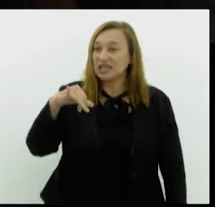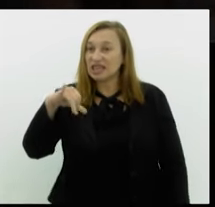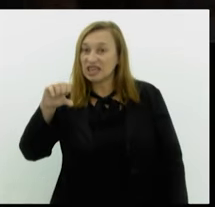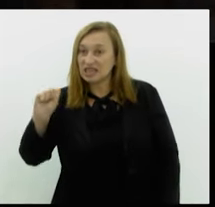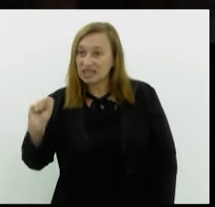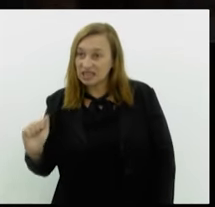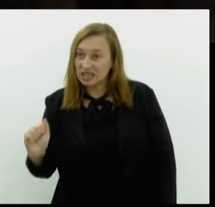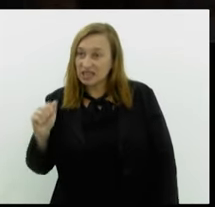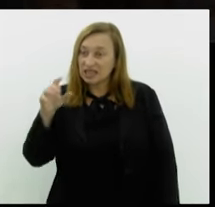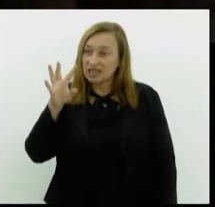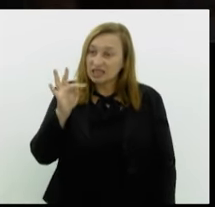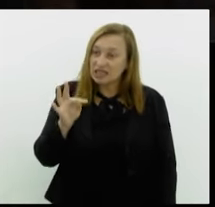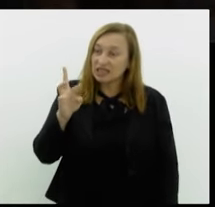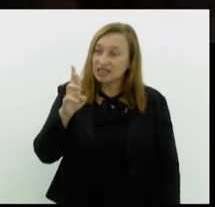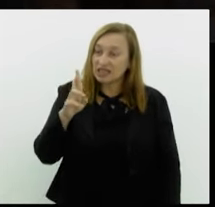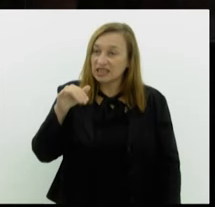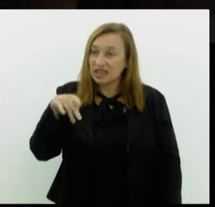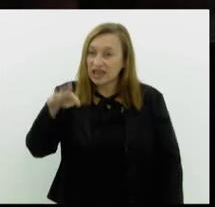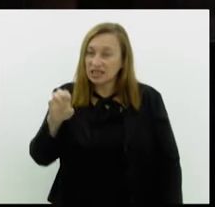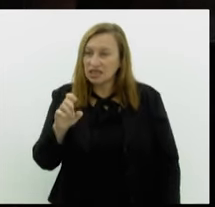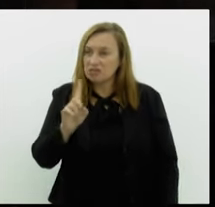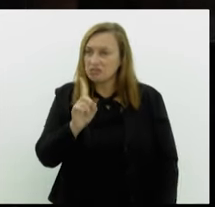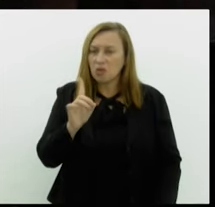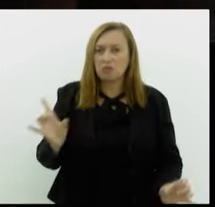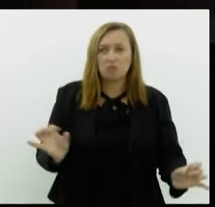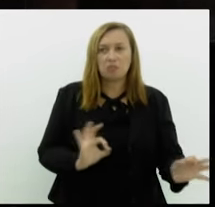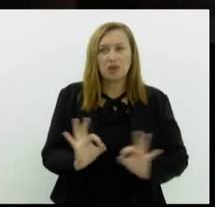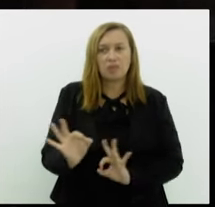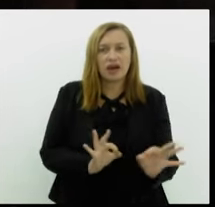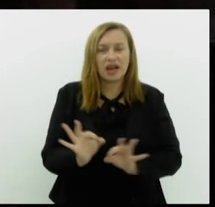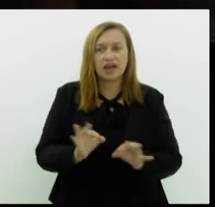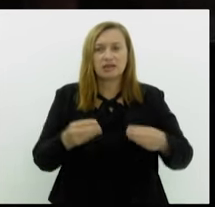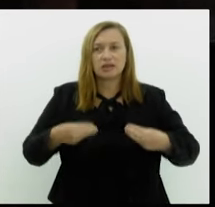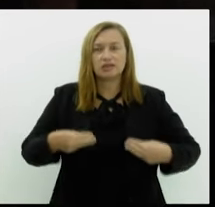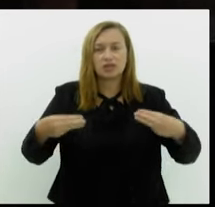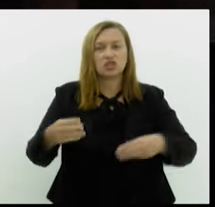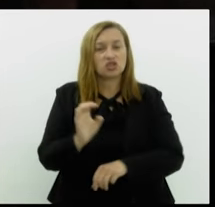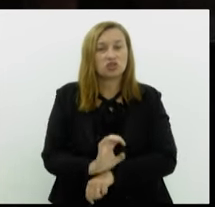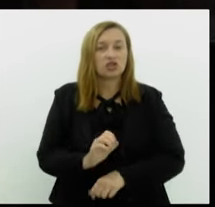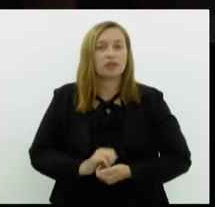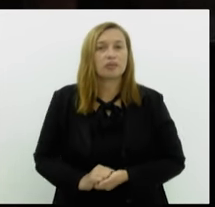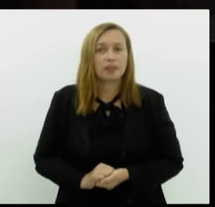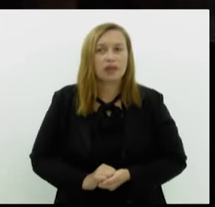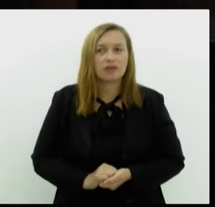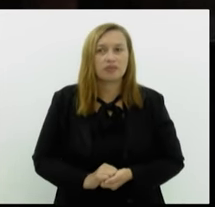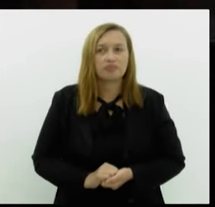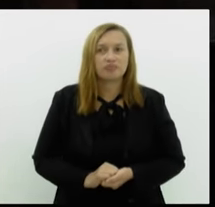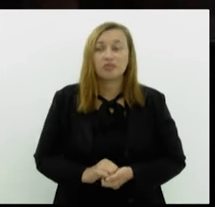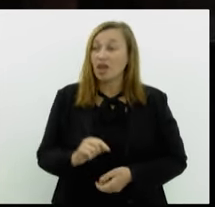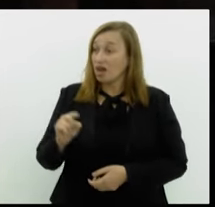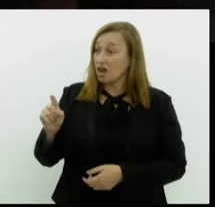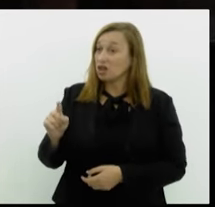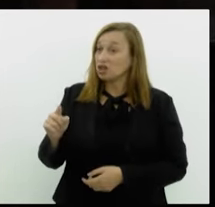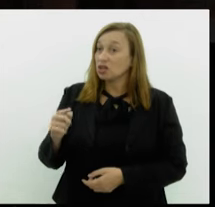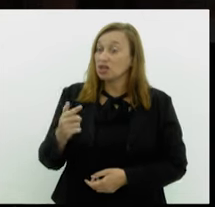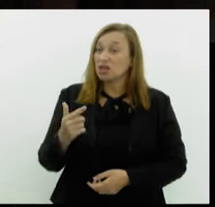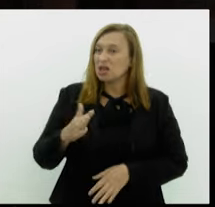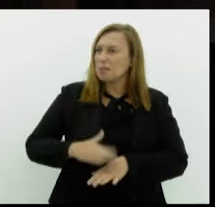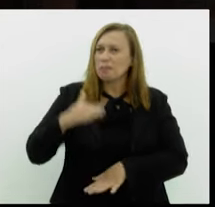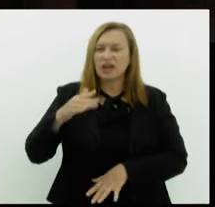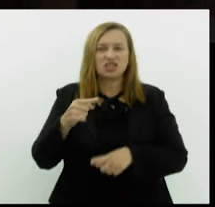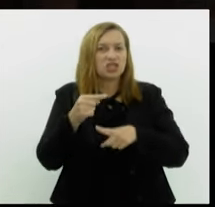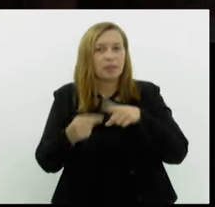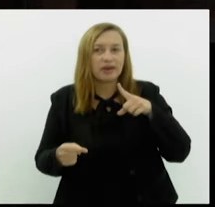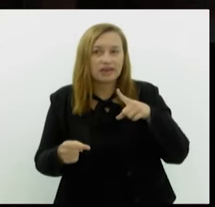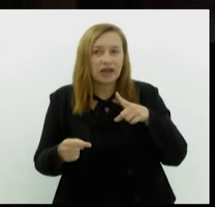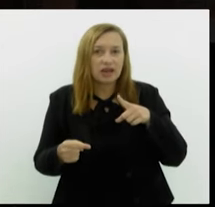definitivamente, é uma pessoa despreparada para ser ministra de Estado. Ela e, pelo menos, ali, mais da